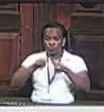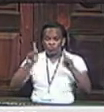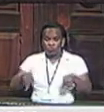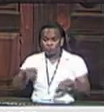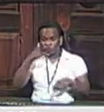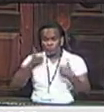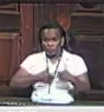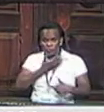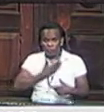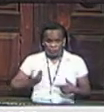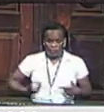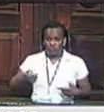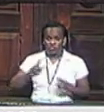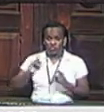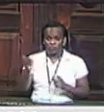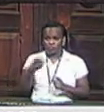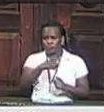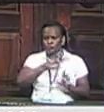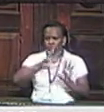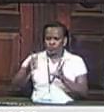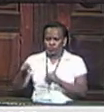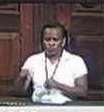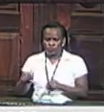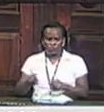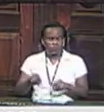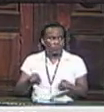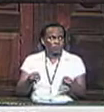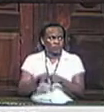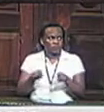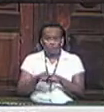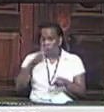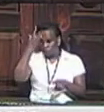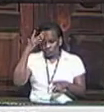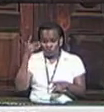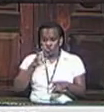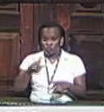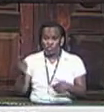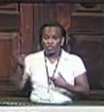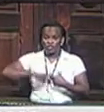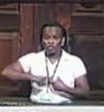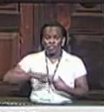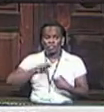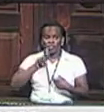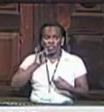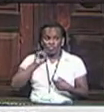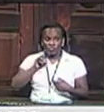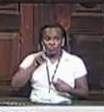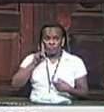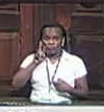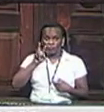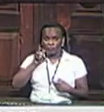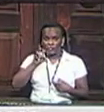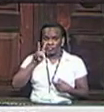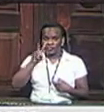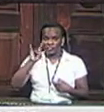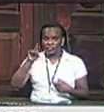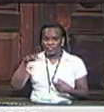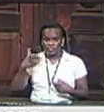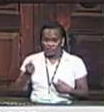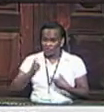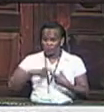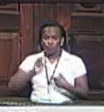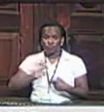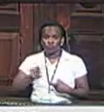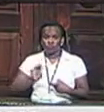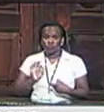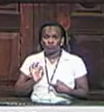servidores, inclusive os que não são vinculados a este regime previdenciário que ele diz que é deficitário e